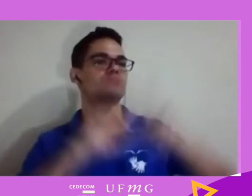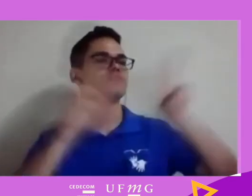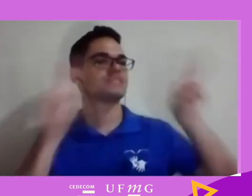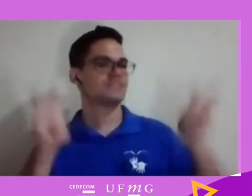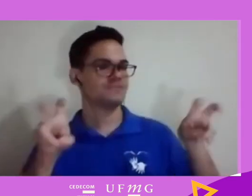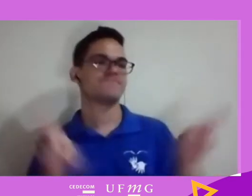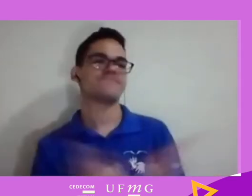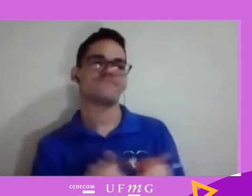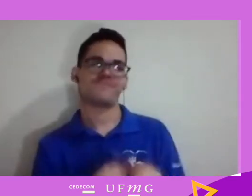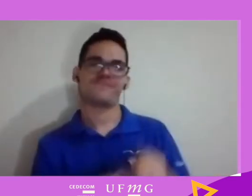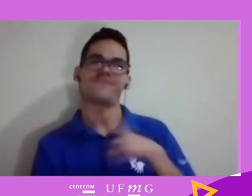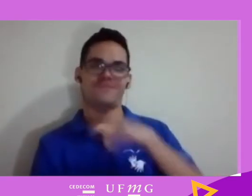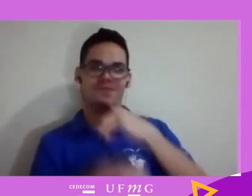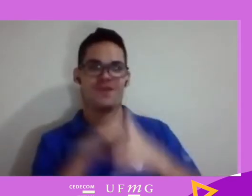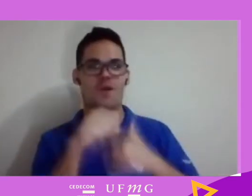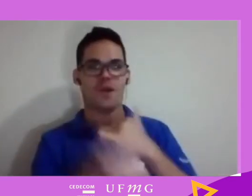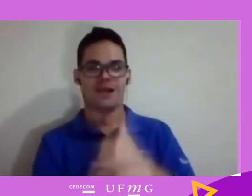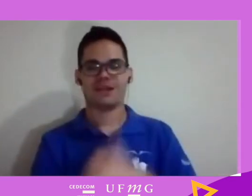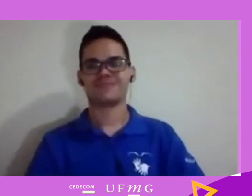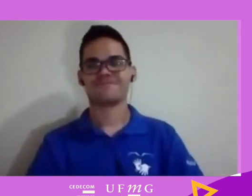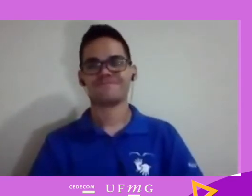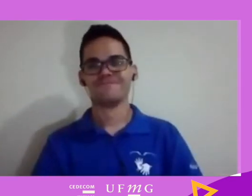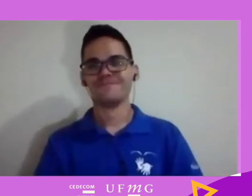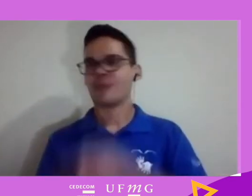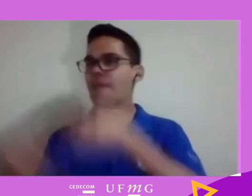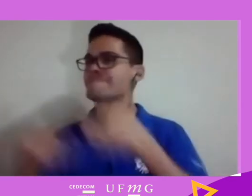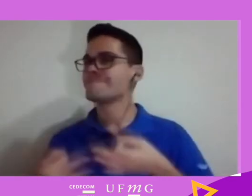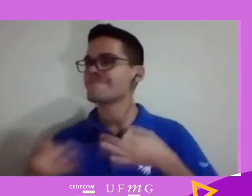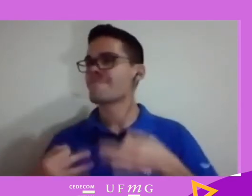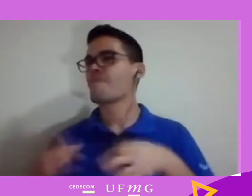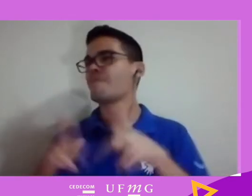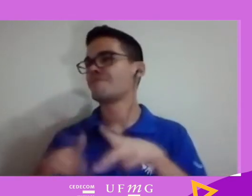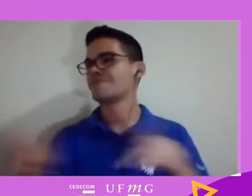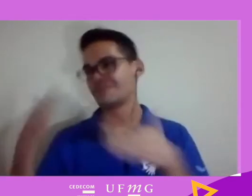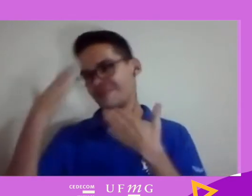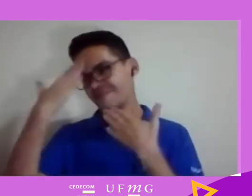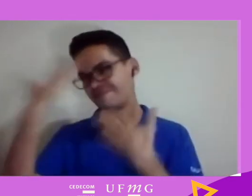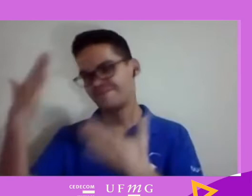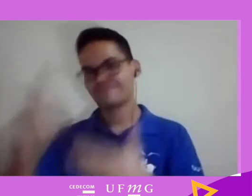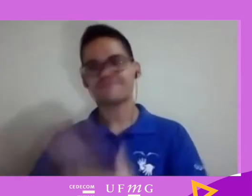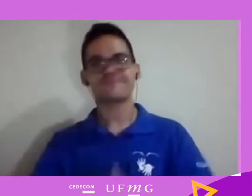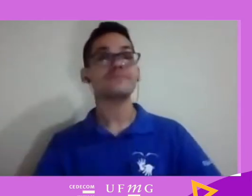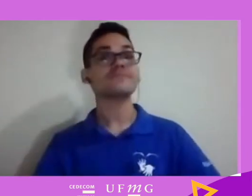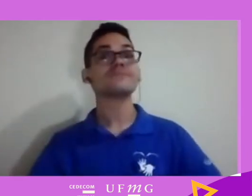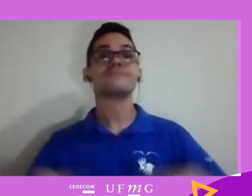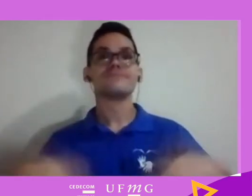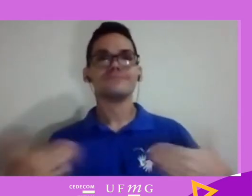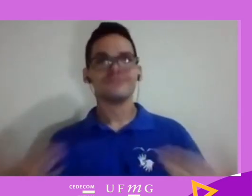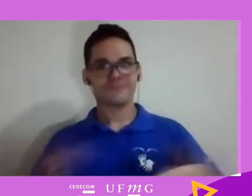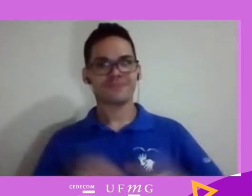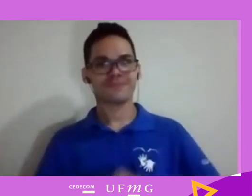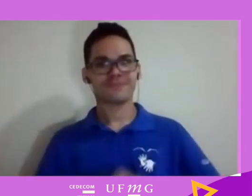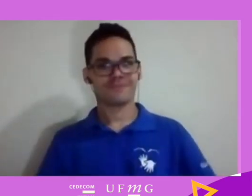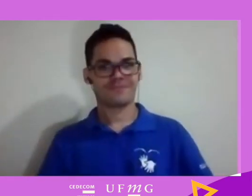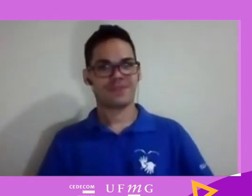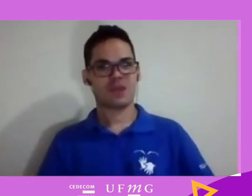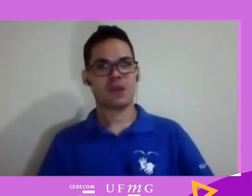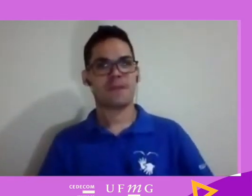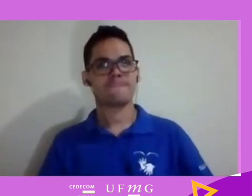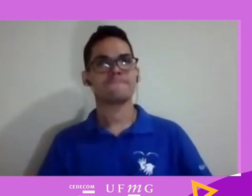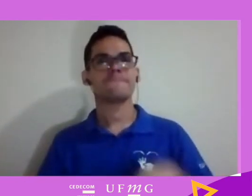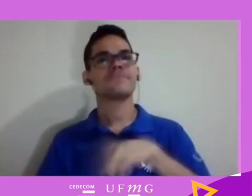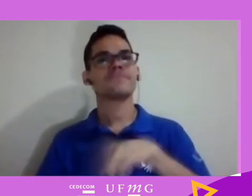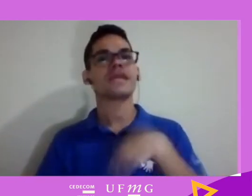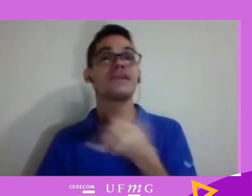disponível online. Perfeito, professora. Obrigado. Então, gente, acho que é isso. Infelizmente, a